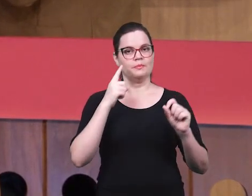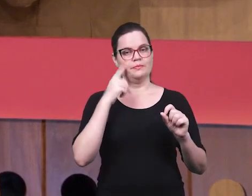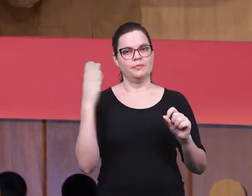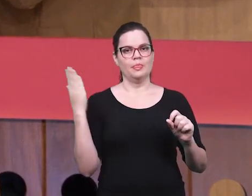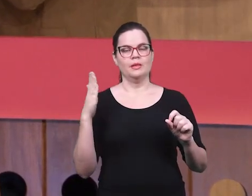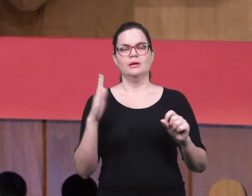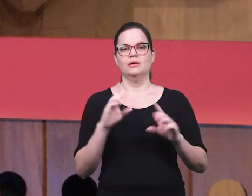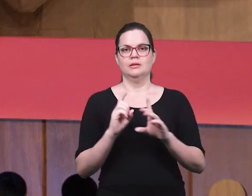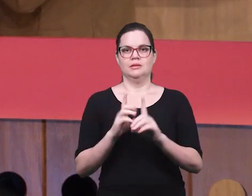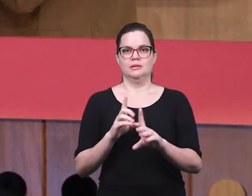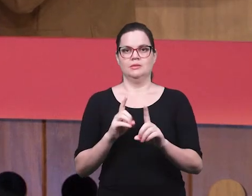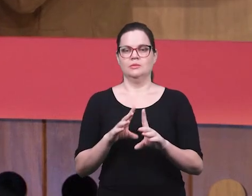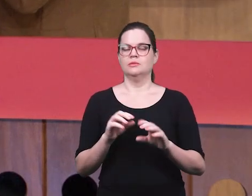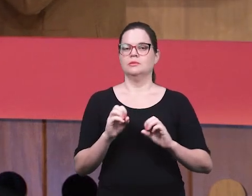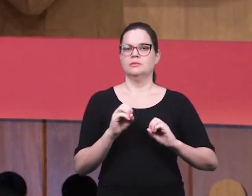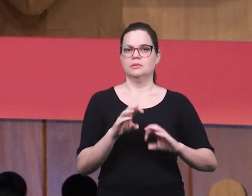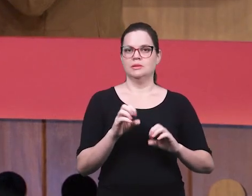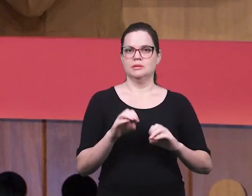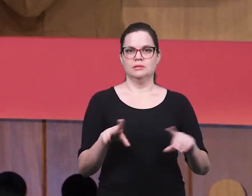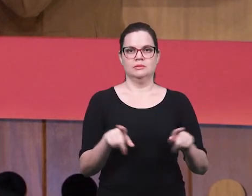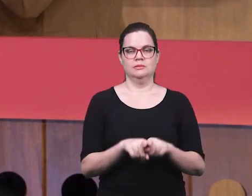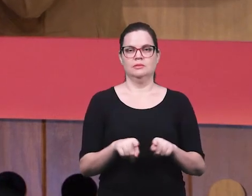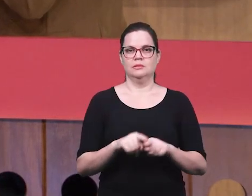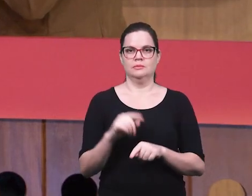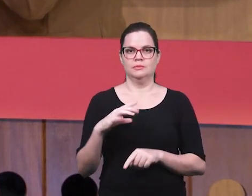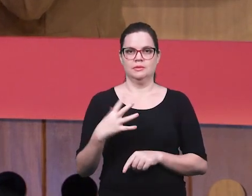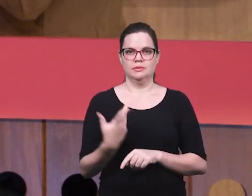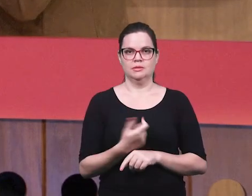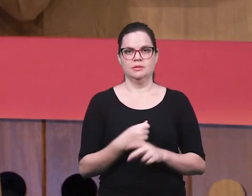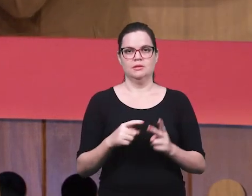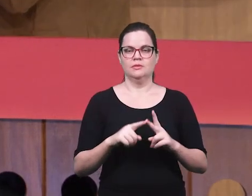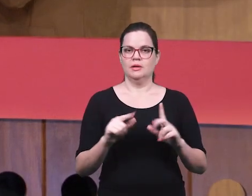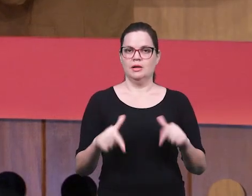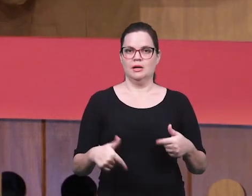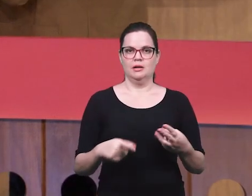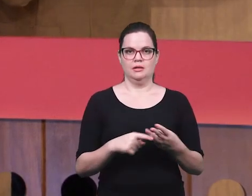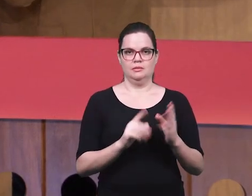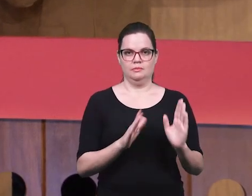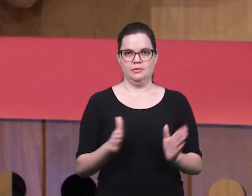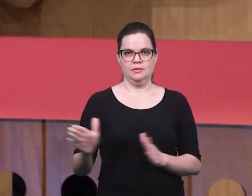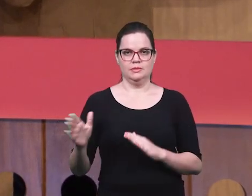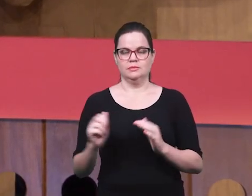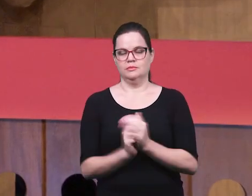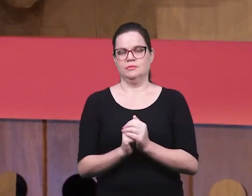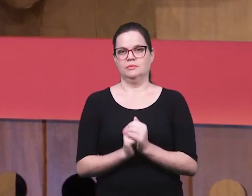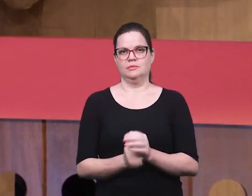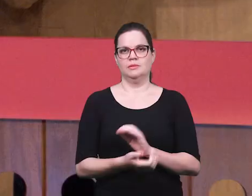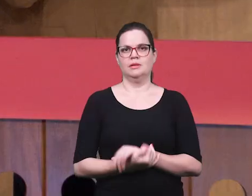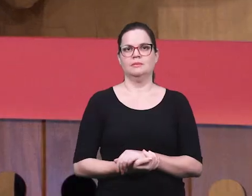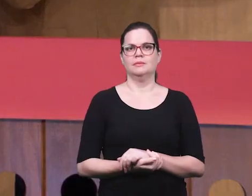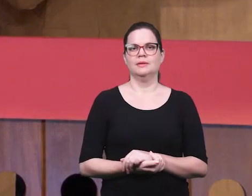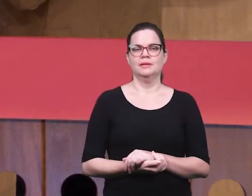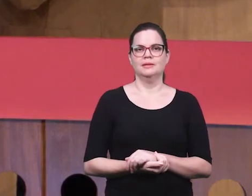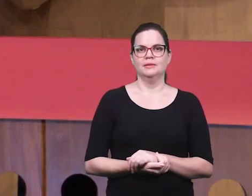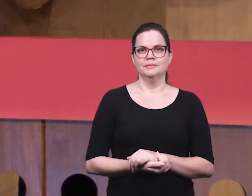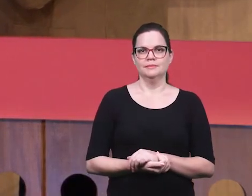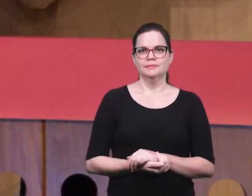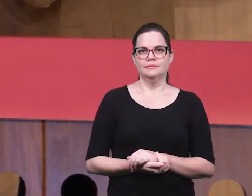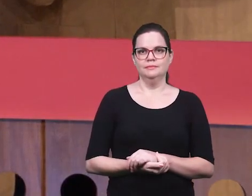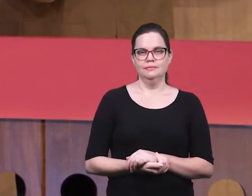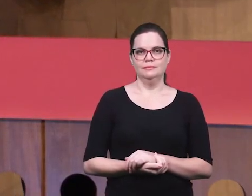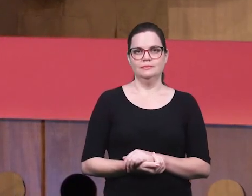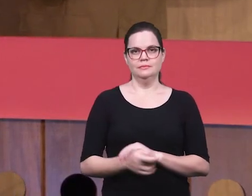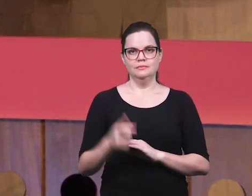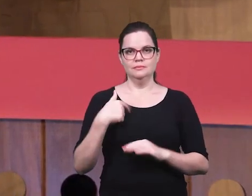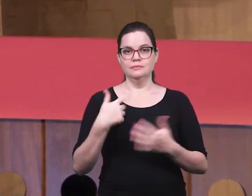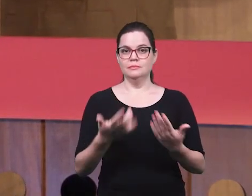respeito deste ensino, salvação, o ato, o processo. Amém, Gilberto. Está com o senhor a palavra, hein? Eu queria